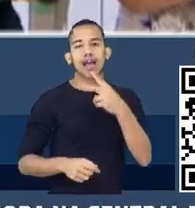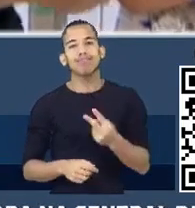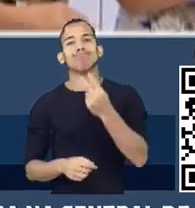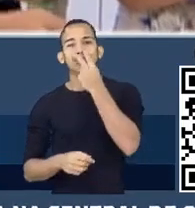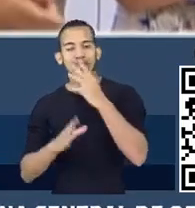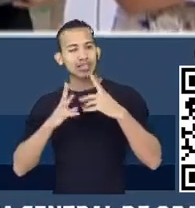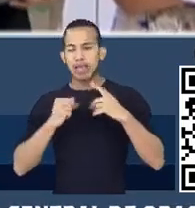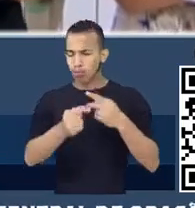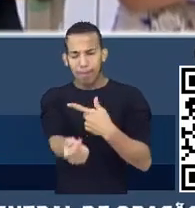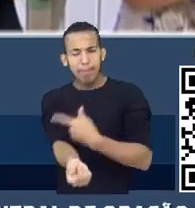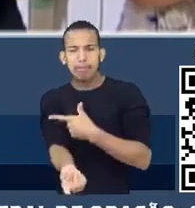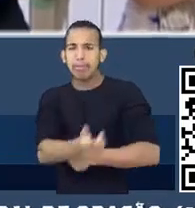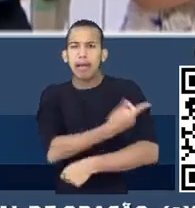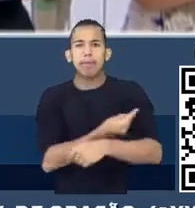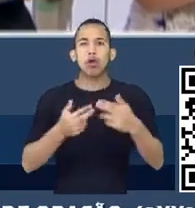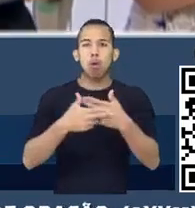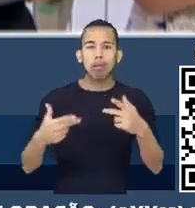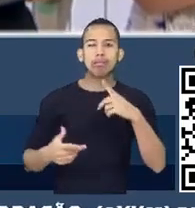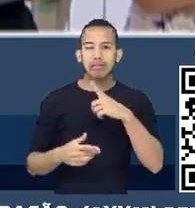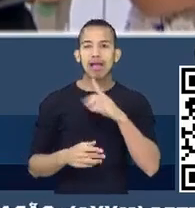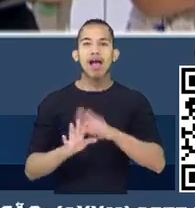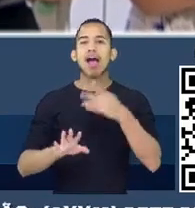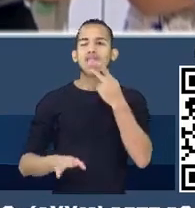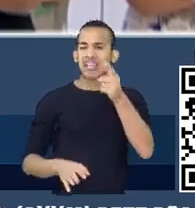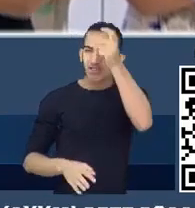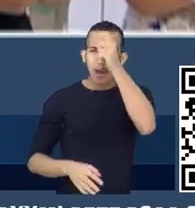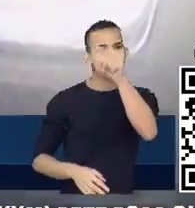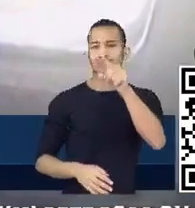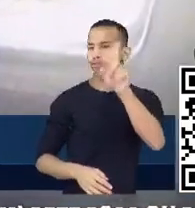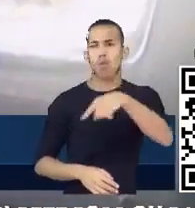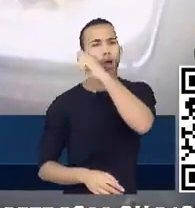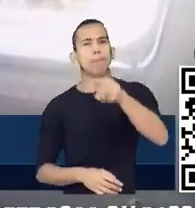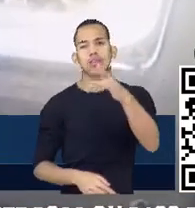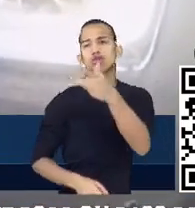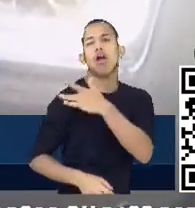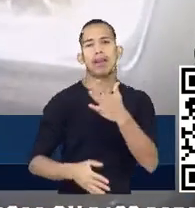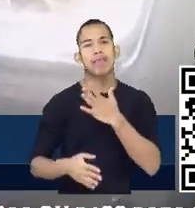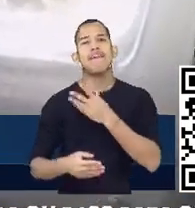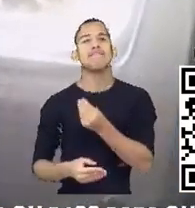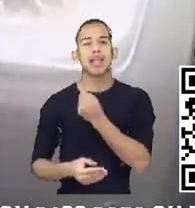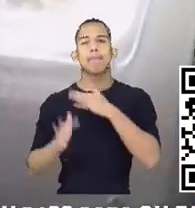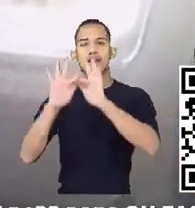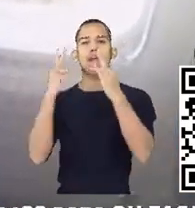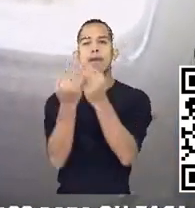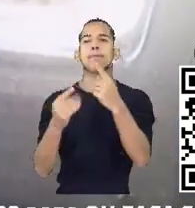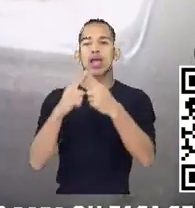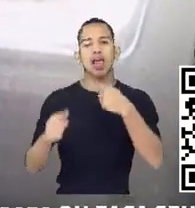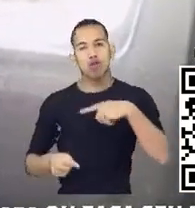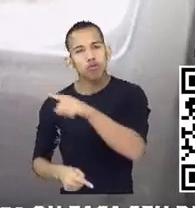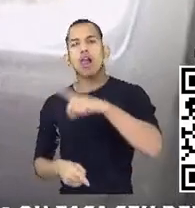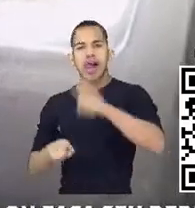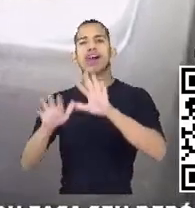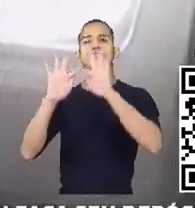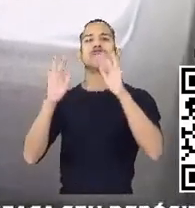de aparelho. Aí eu disse: olha, Satanás, na minha casa você não toca mais. Hein? Viu que a gente lá é de Jesus.